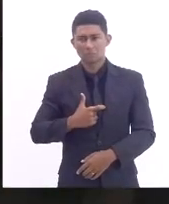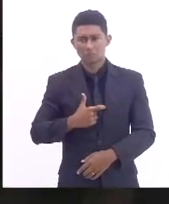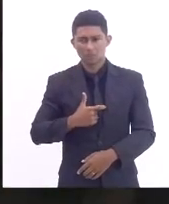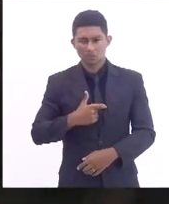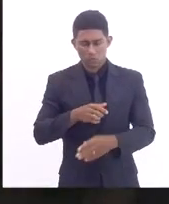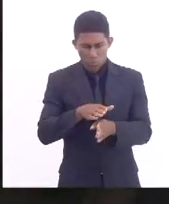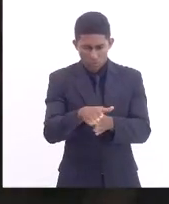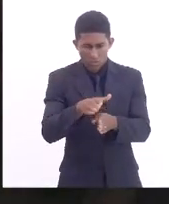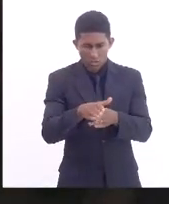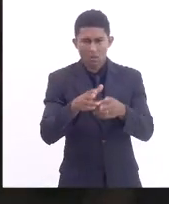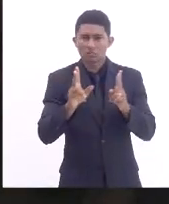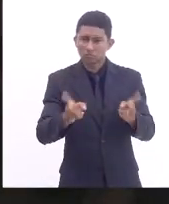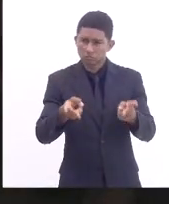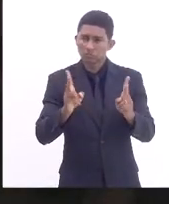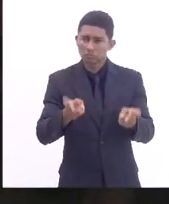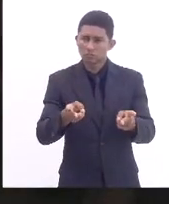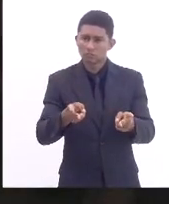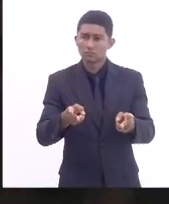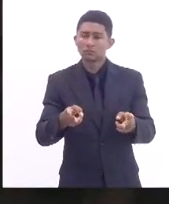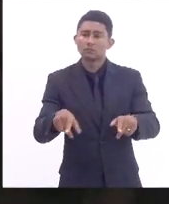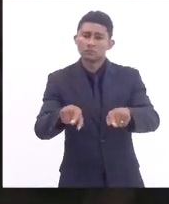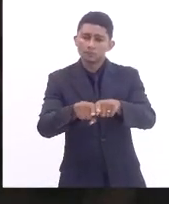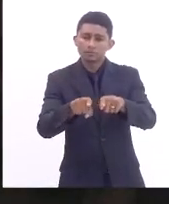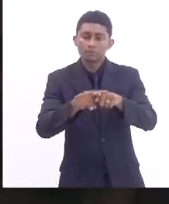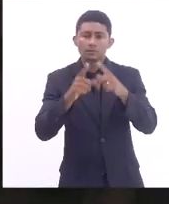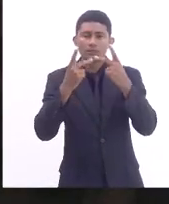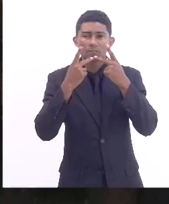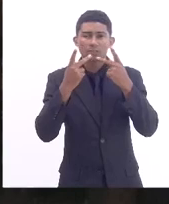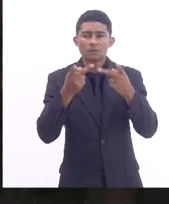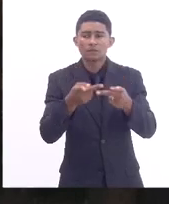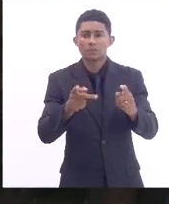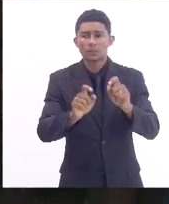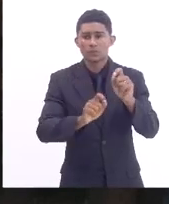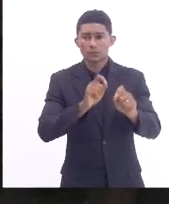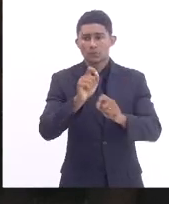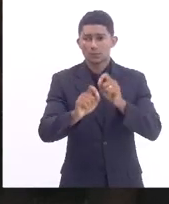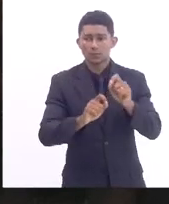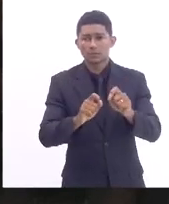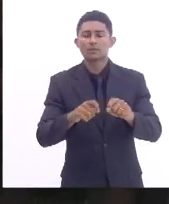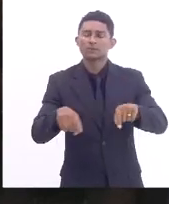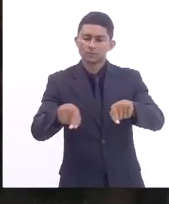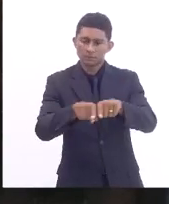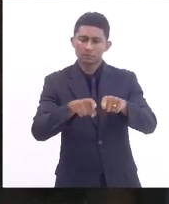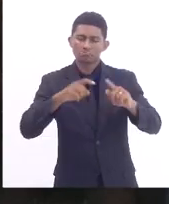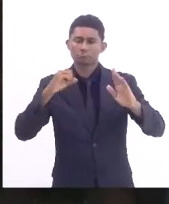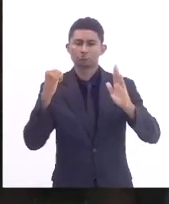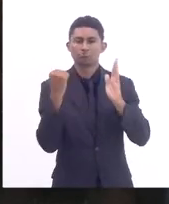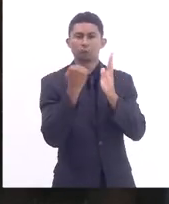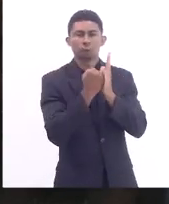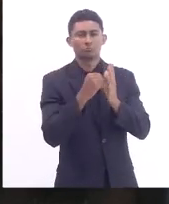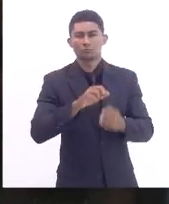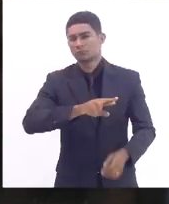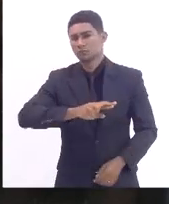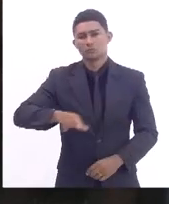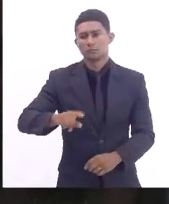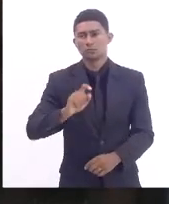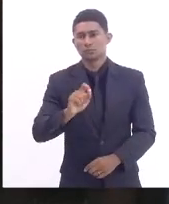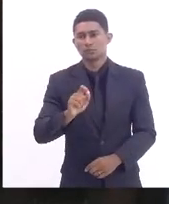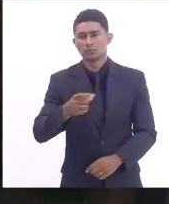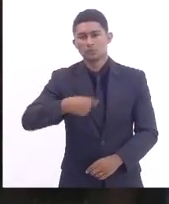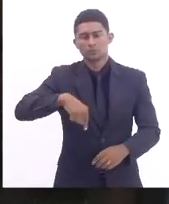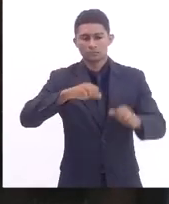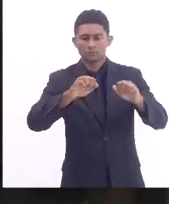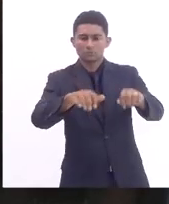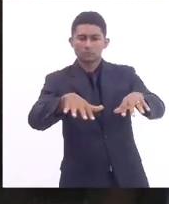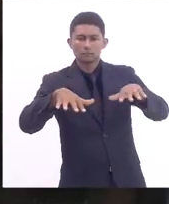Conselheiro e eu quero estar uma coisa que inegavelmente foi o marco diferença nós não conseguimos fazer para